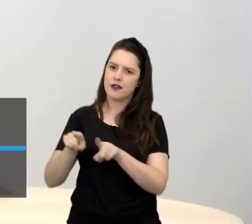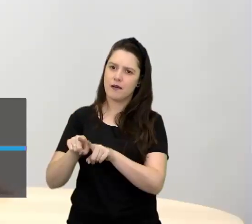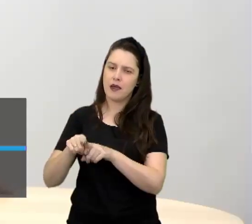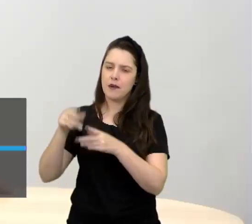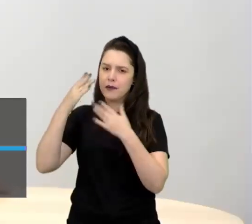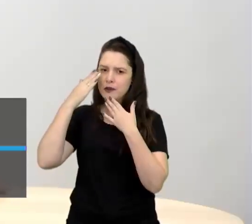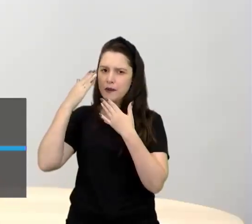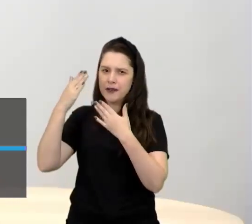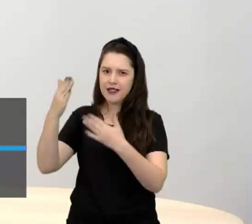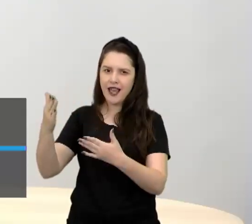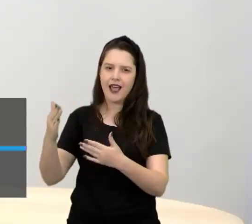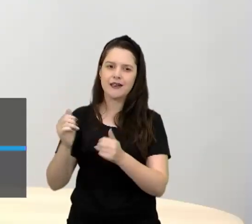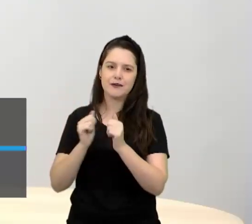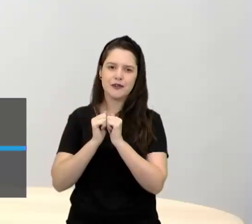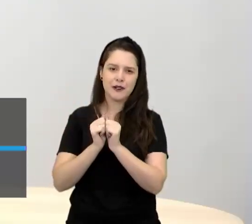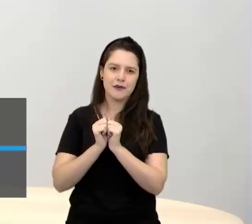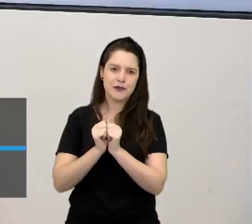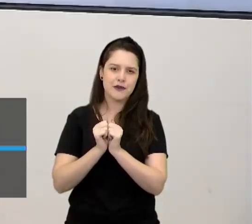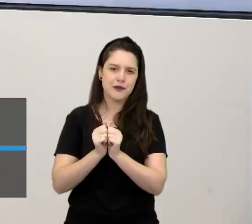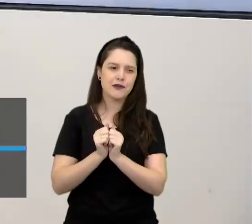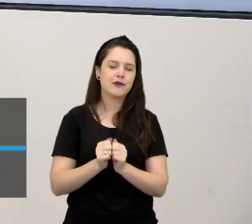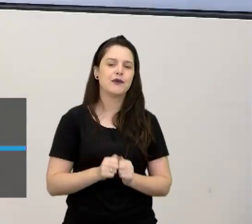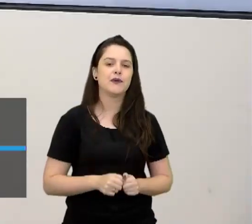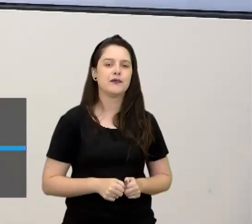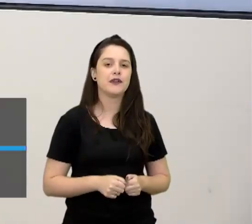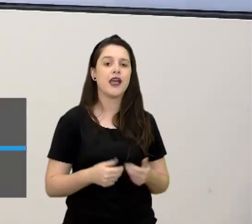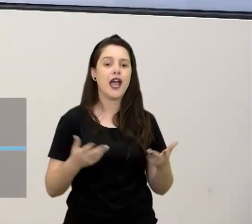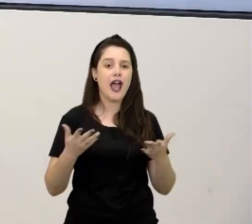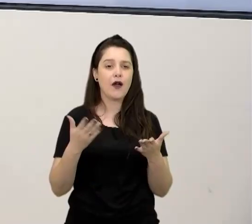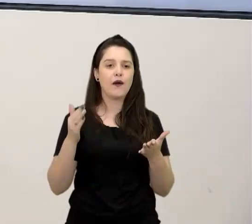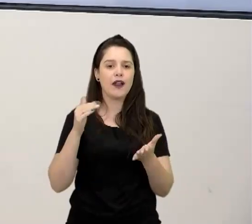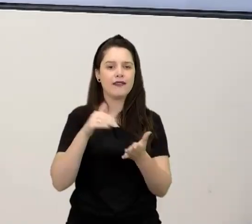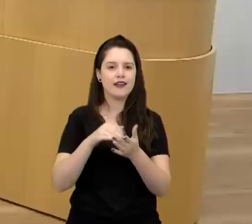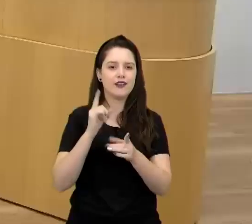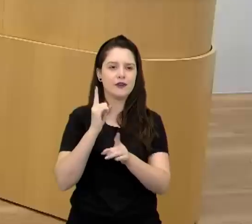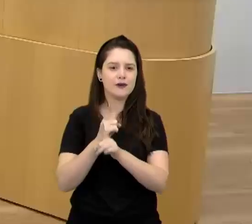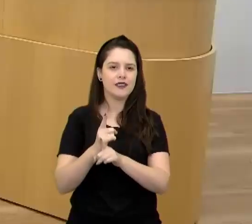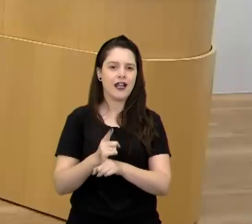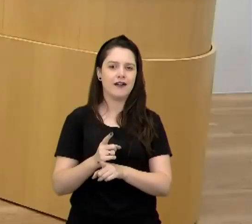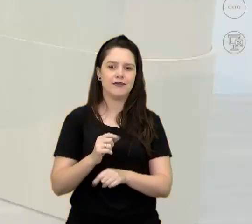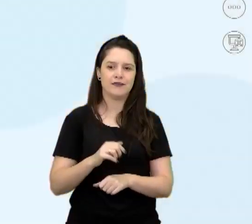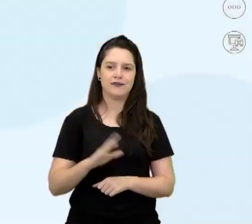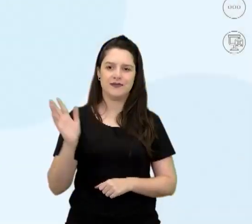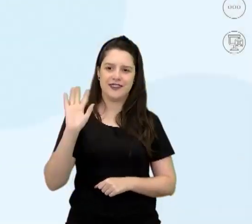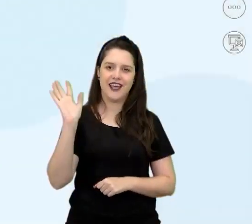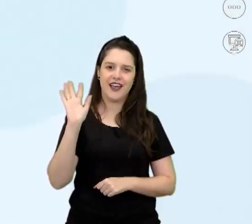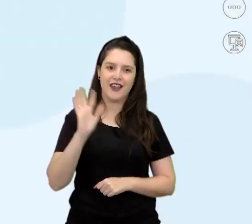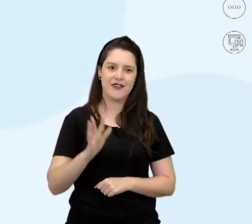companhia. Essa estrelinha dourada, isso é incrível. Obrigada e até amanhã, pessoal. É isso aí, pessoal. Tchau, tchau.